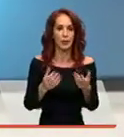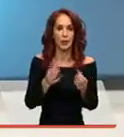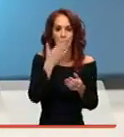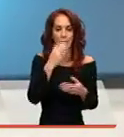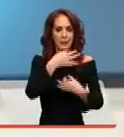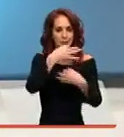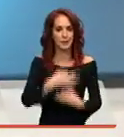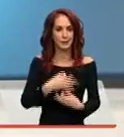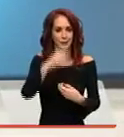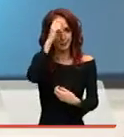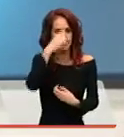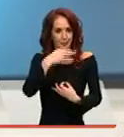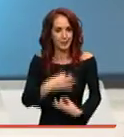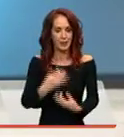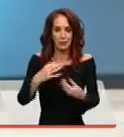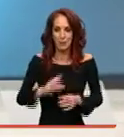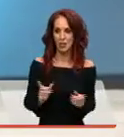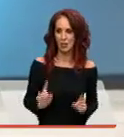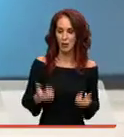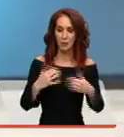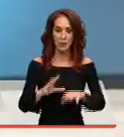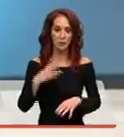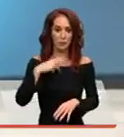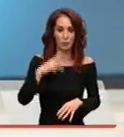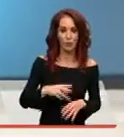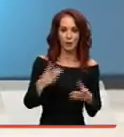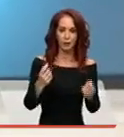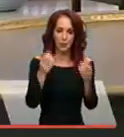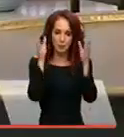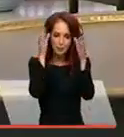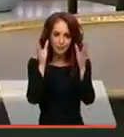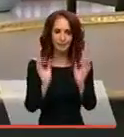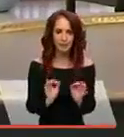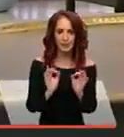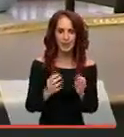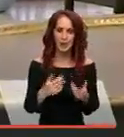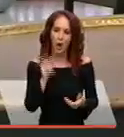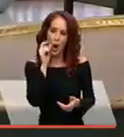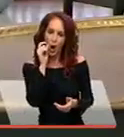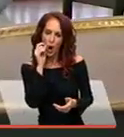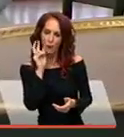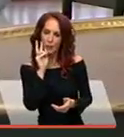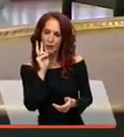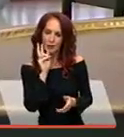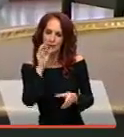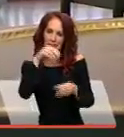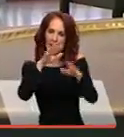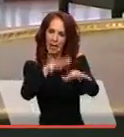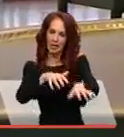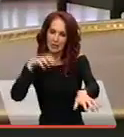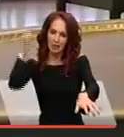imagem agora é óbvio que num país certa forma com os professores com portugal ver um homem é na assembleia da república